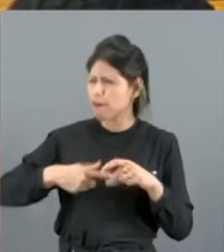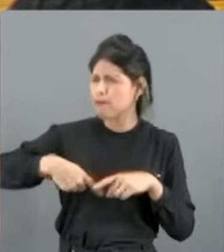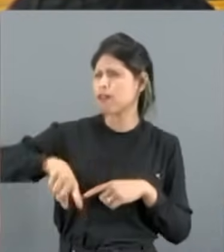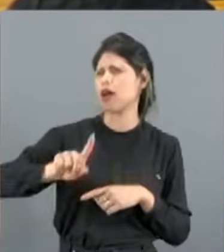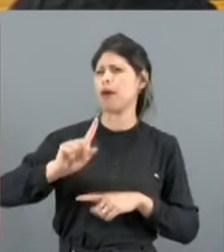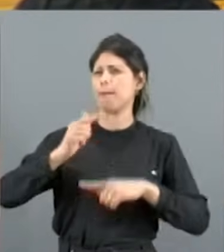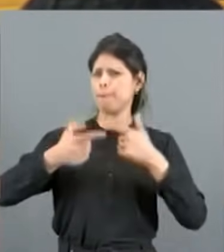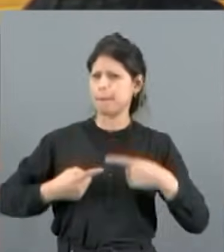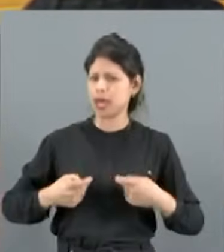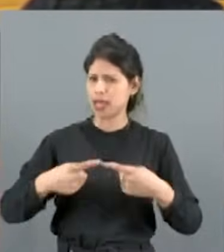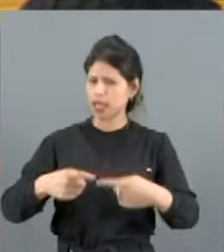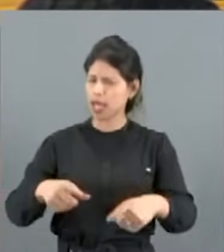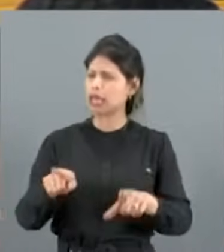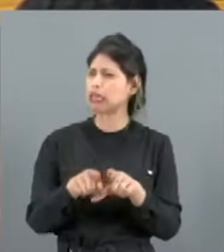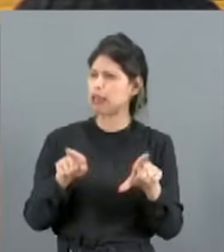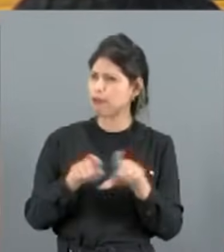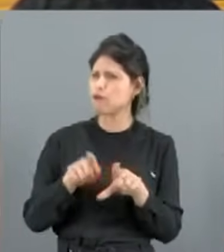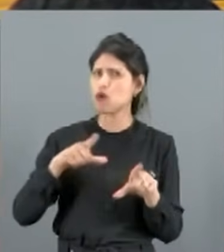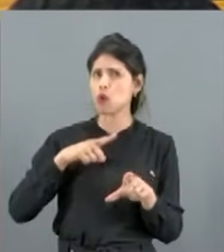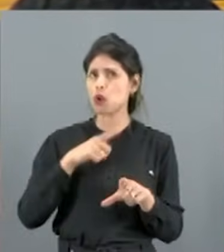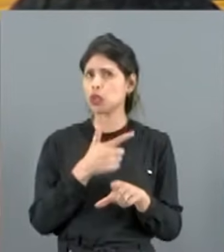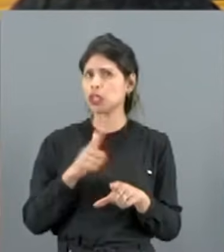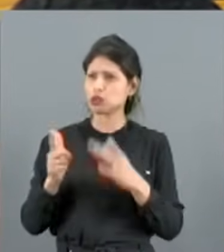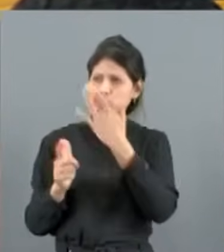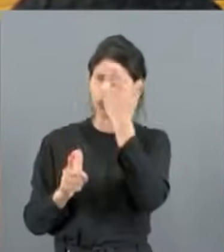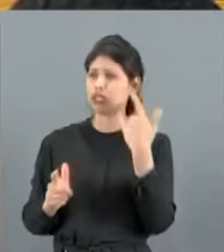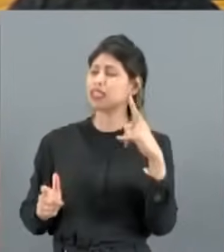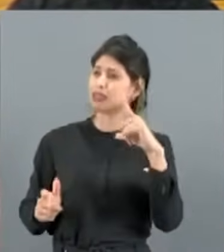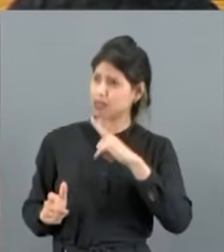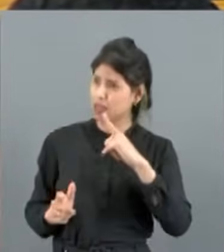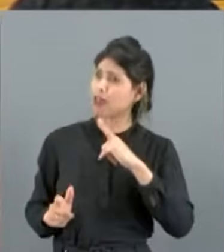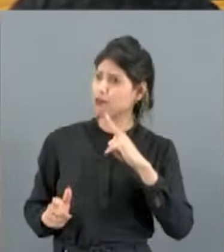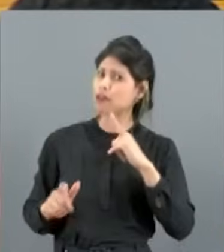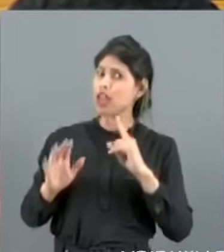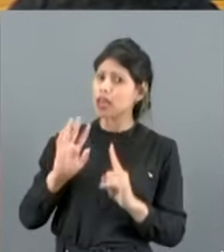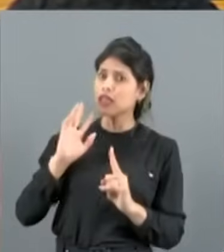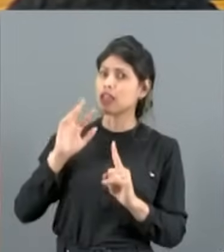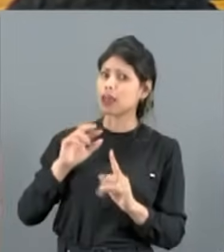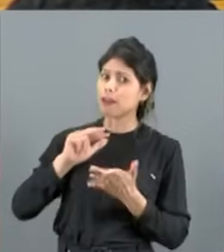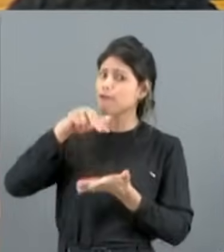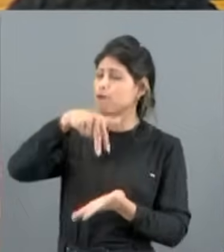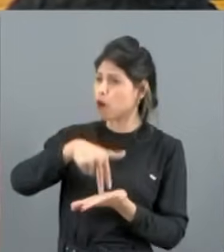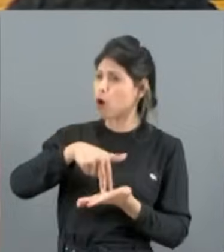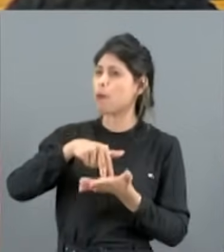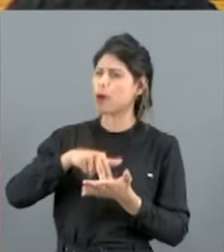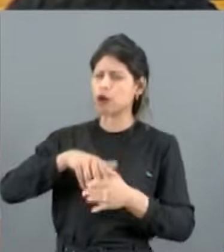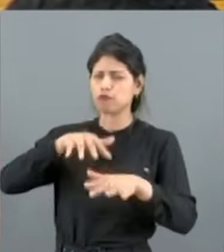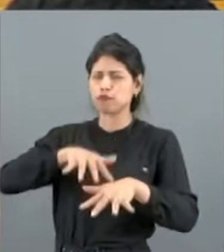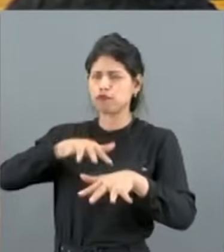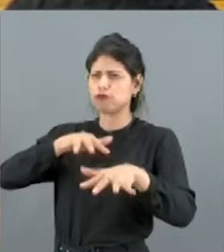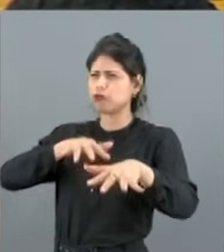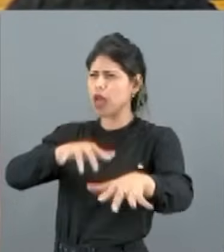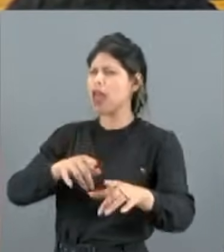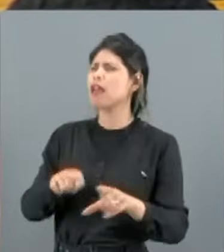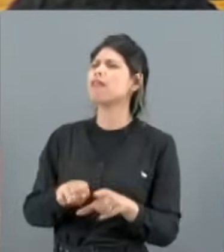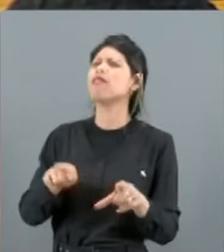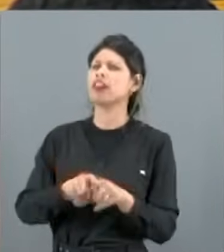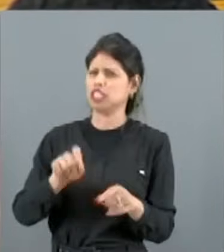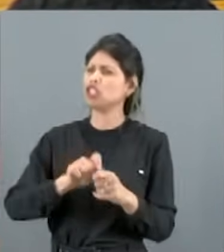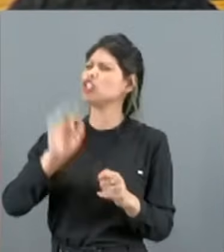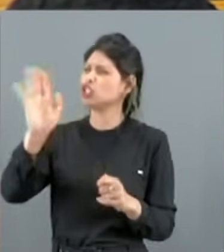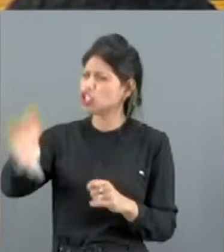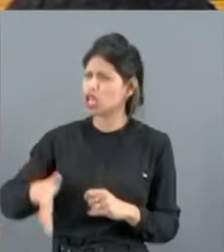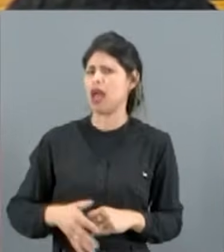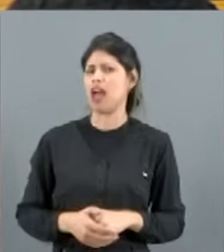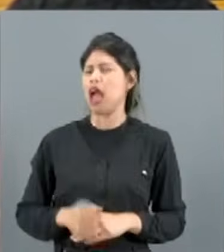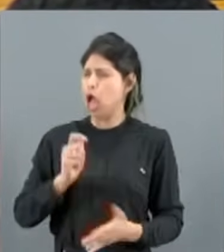serviu vândalos que teve eu tô aqui também para falar que teve manifestantes que quebraram que fizeram palhaçada e vai pagar por isso já tá pagando